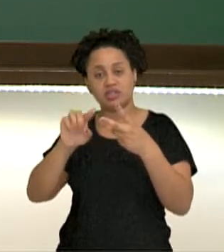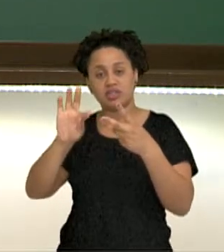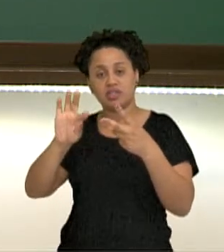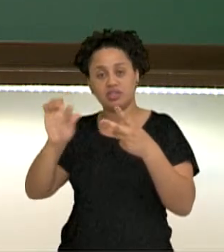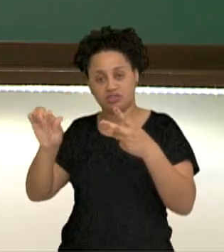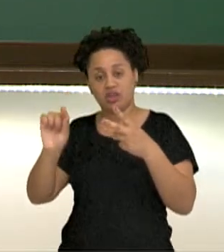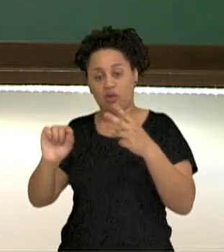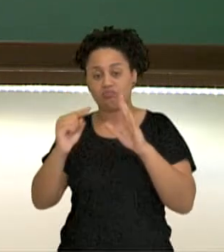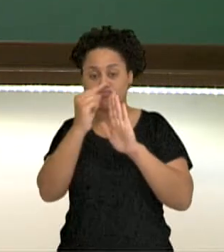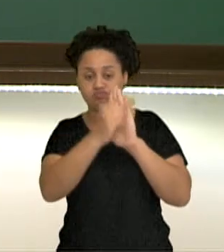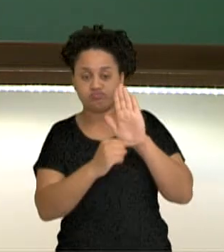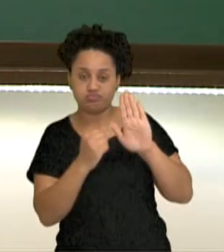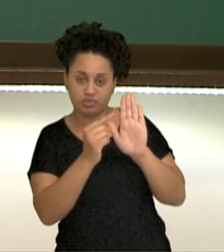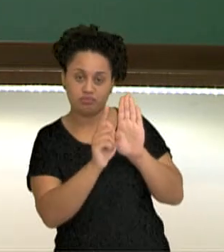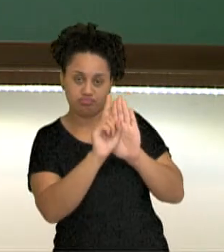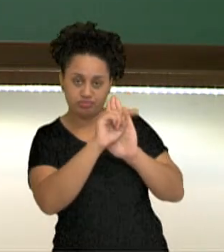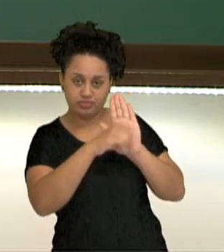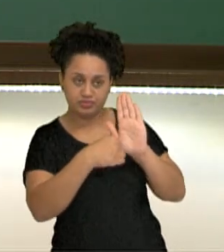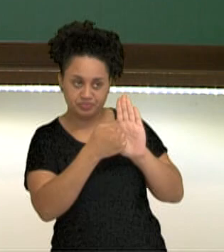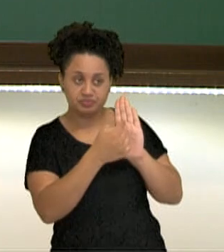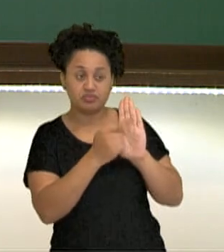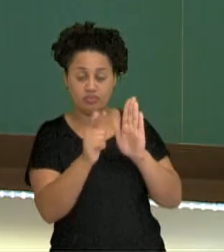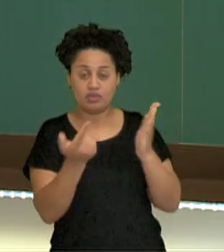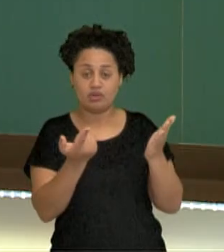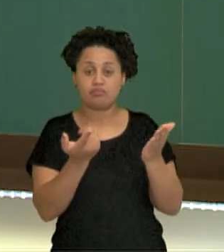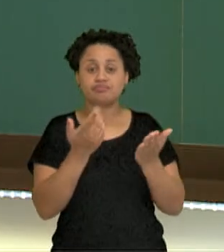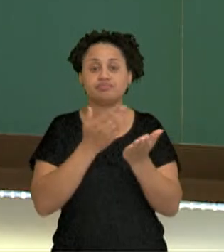circunferência trigonométrica. Então nós vamos começar,